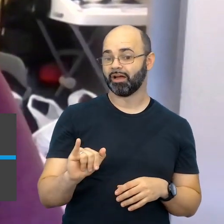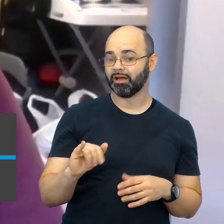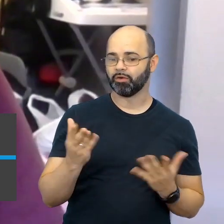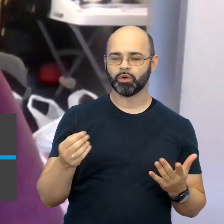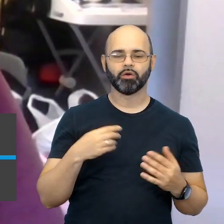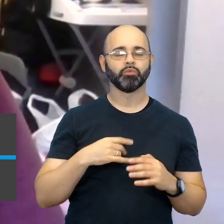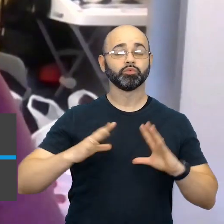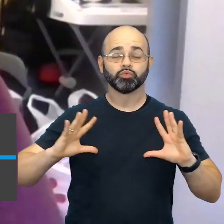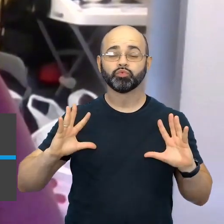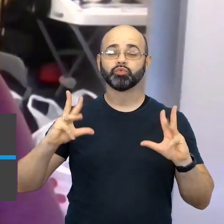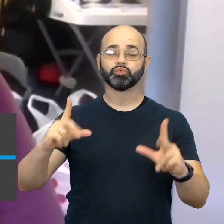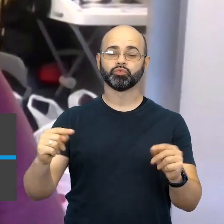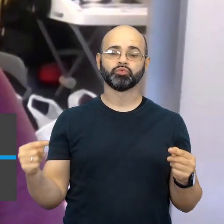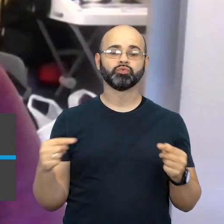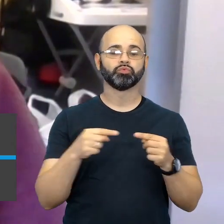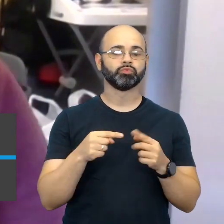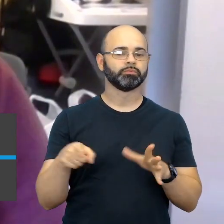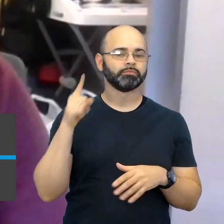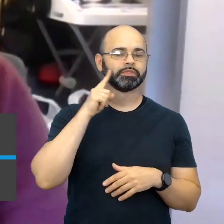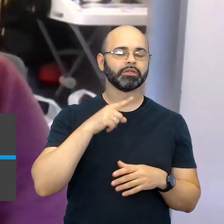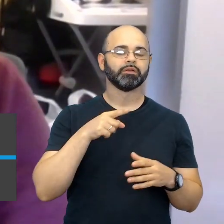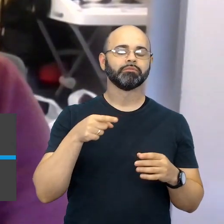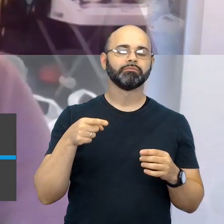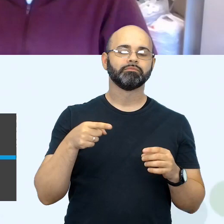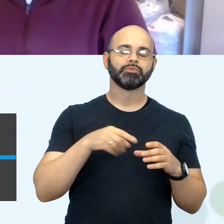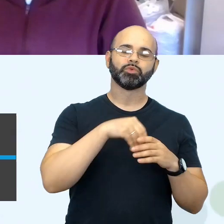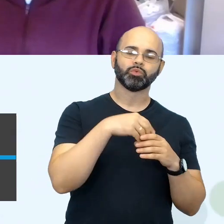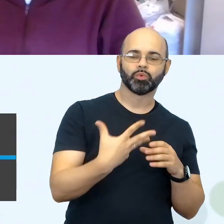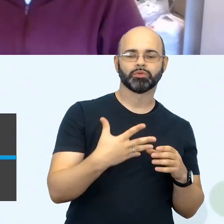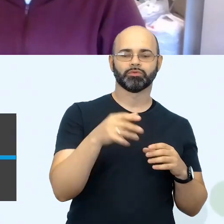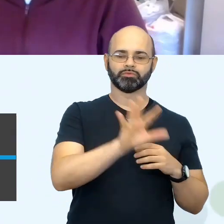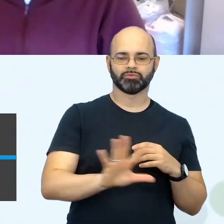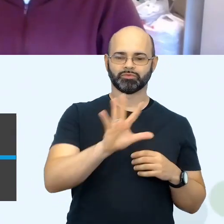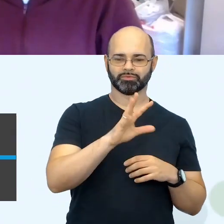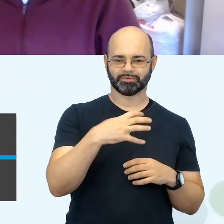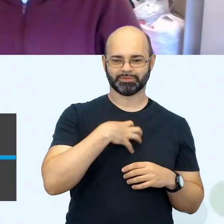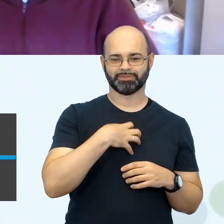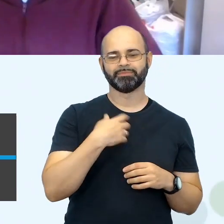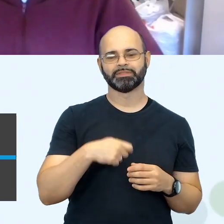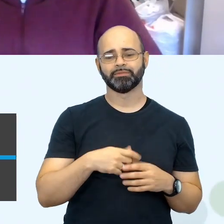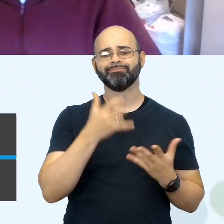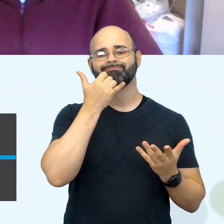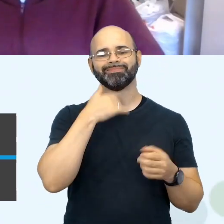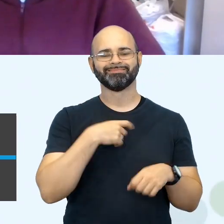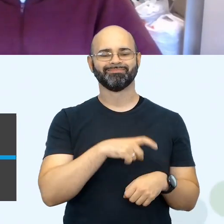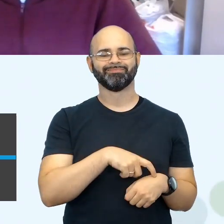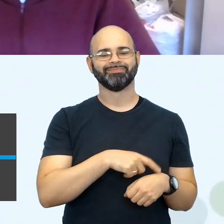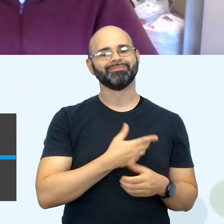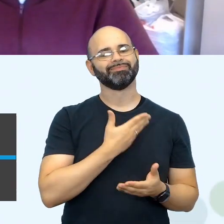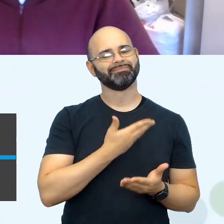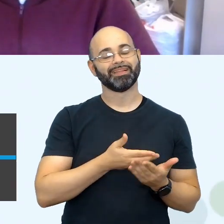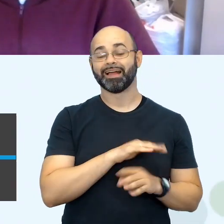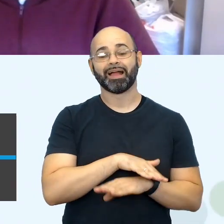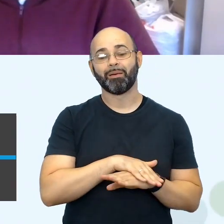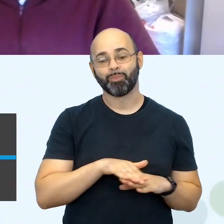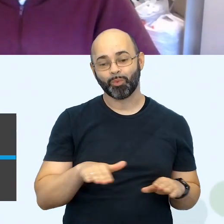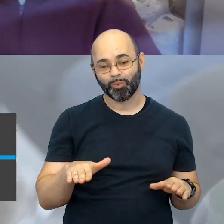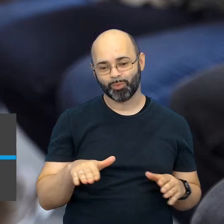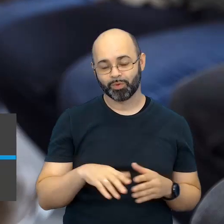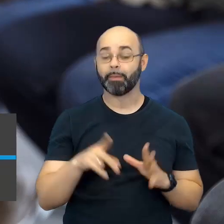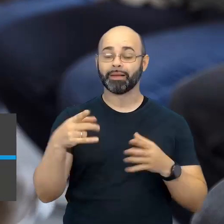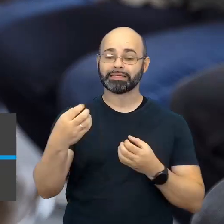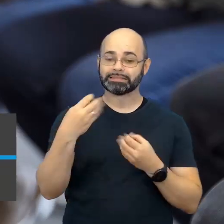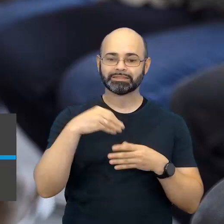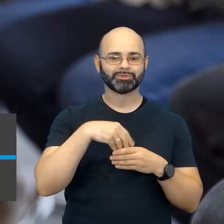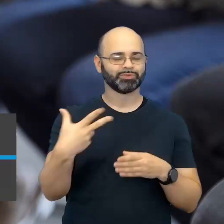vai conversar, é importante considerar junto. Muito bacana. Ian, que pena, chegamos ao final, né? Mas foi uma aula maravilhosa, o